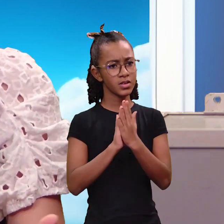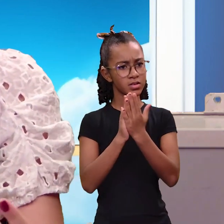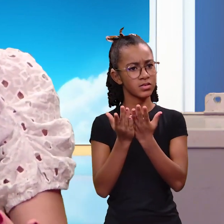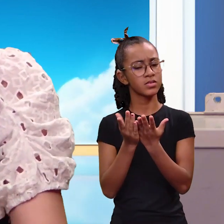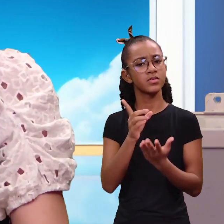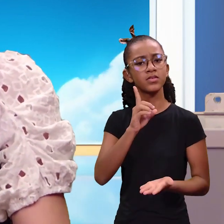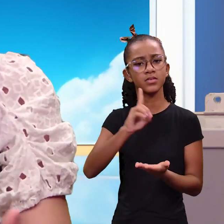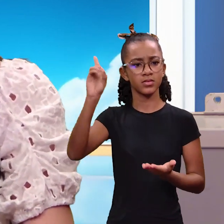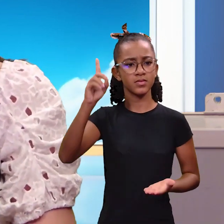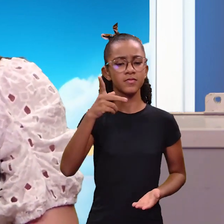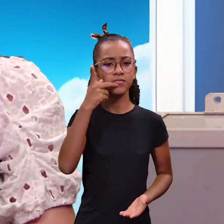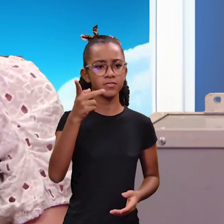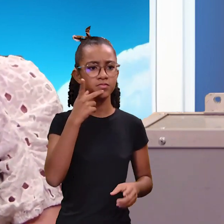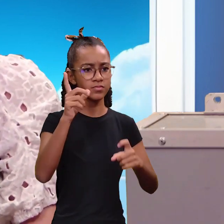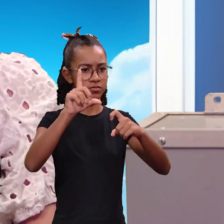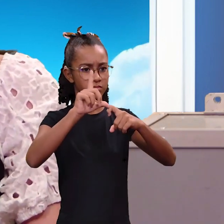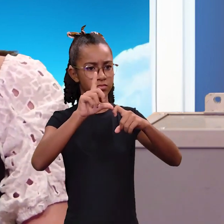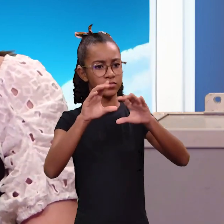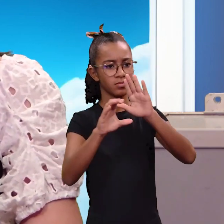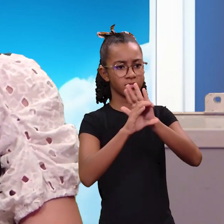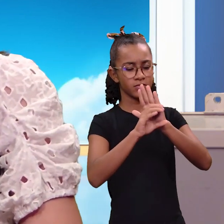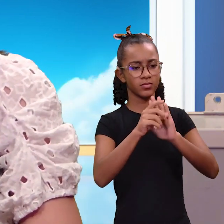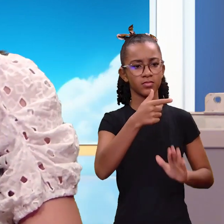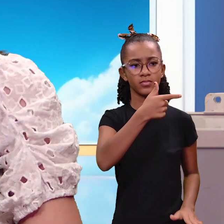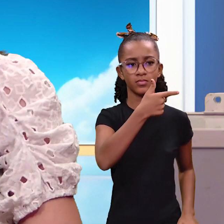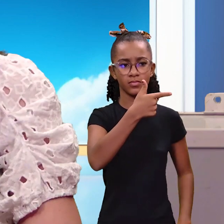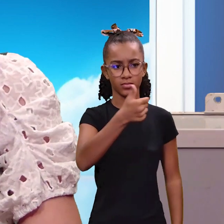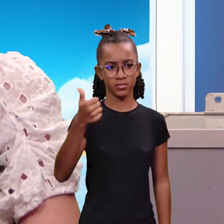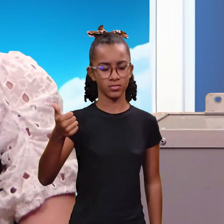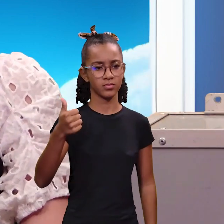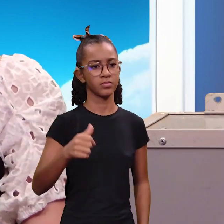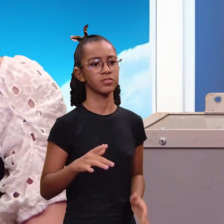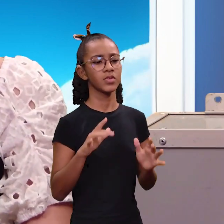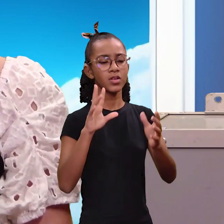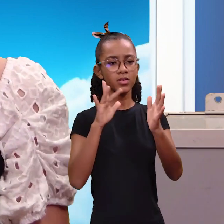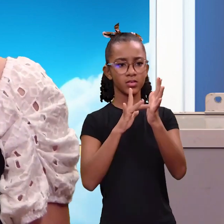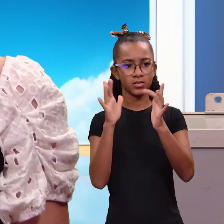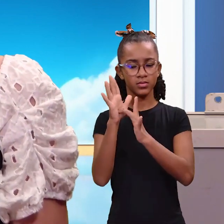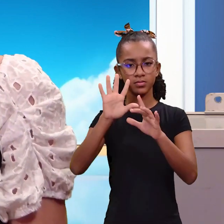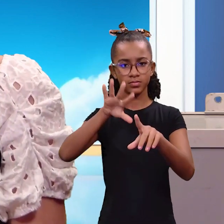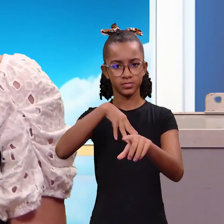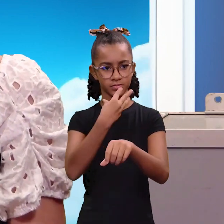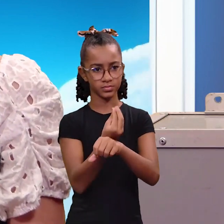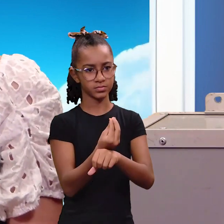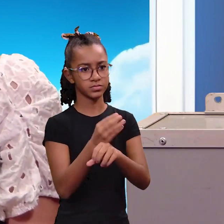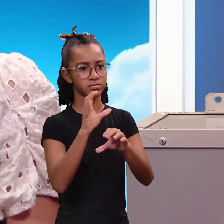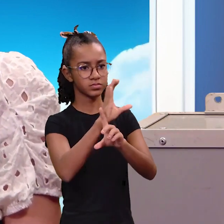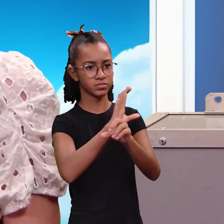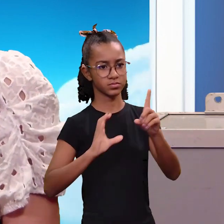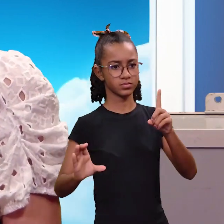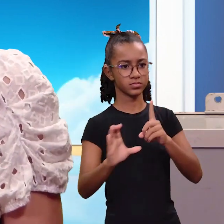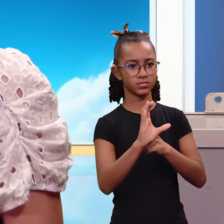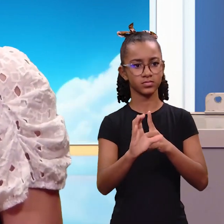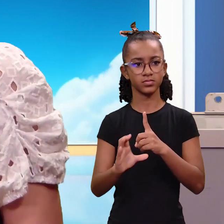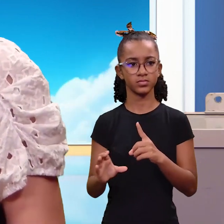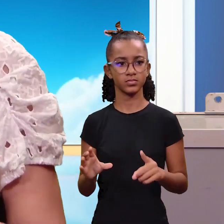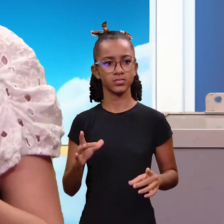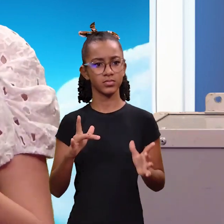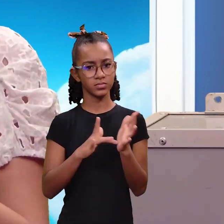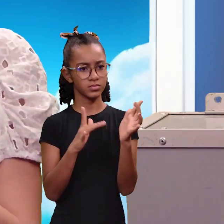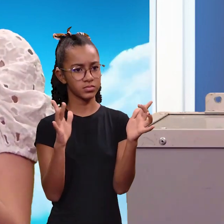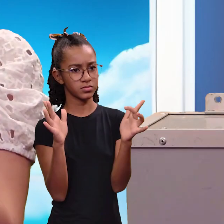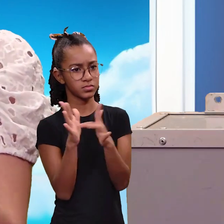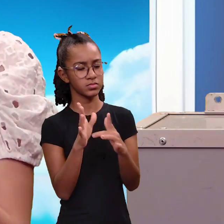templo acompanhando a celebração e algo chamou a atenção. O momento da dedicação das ofertas, os ricos